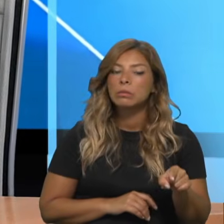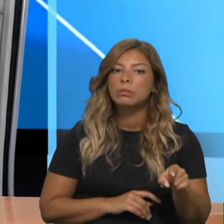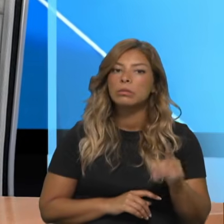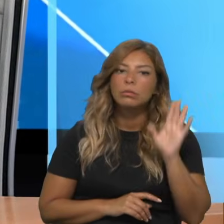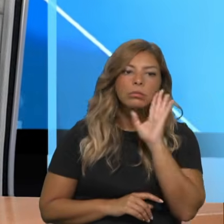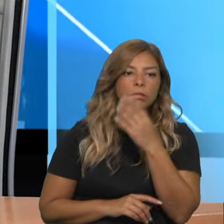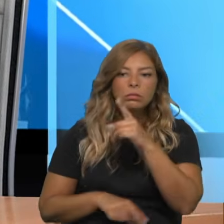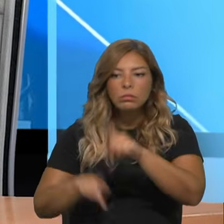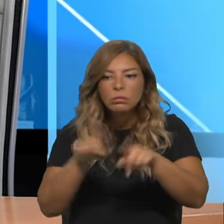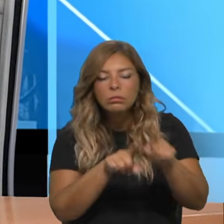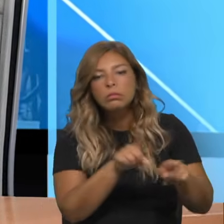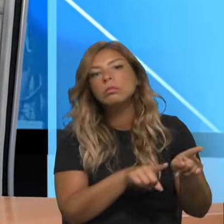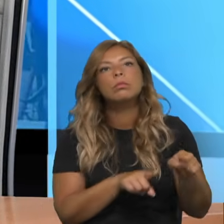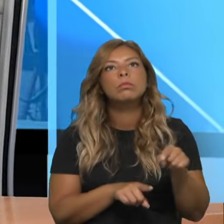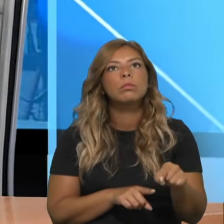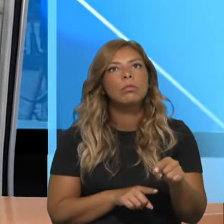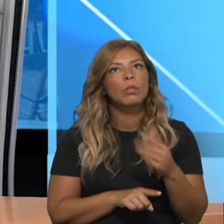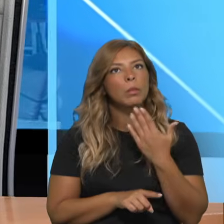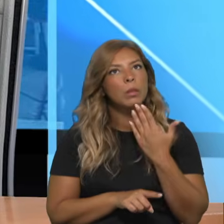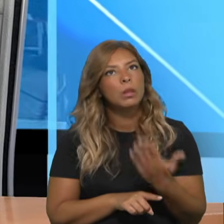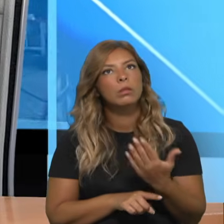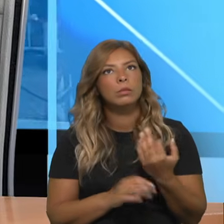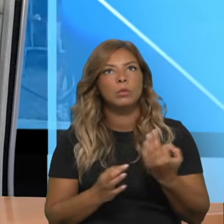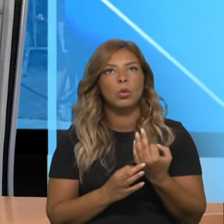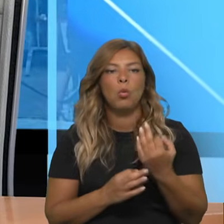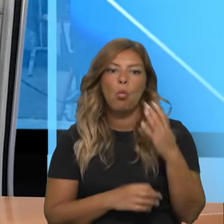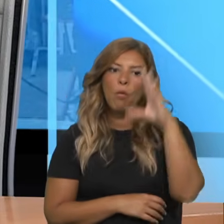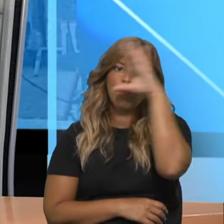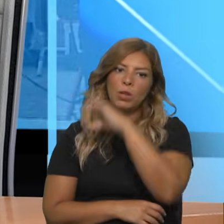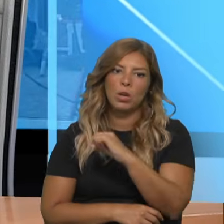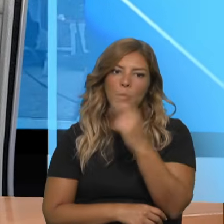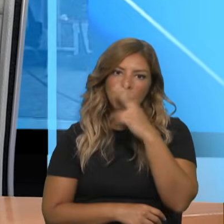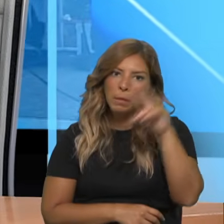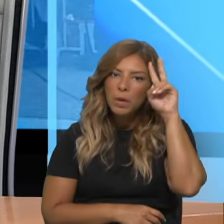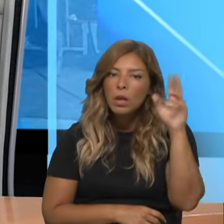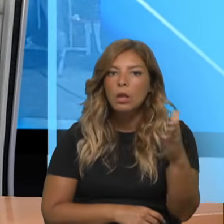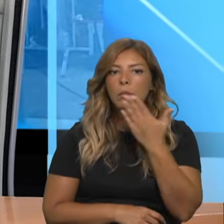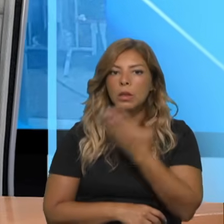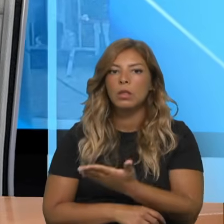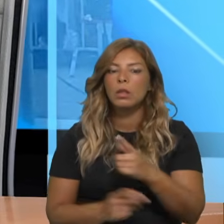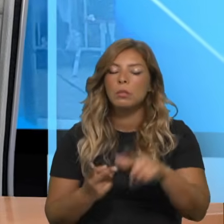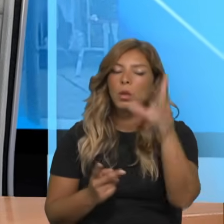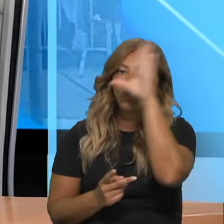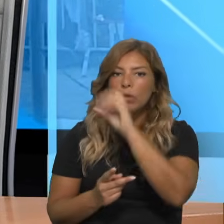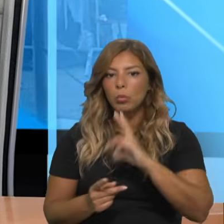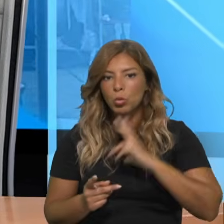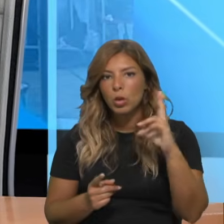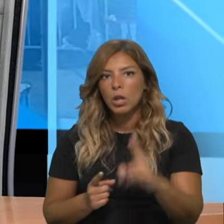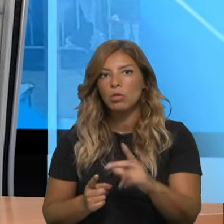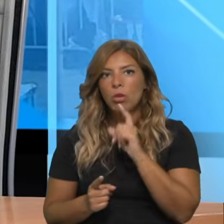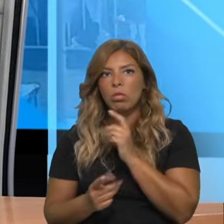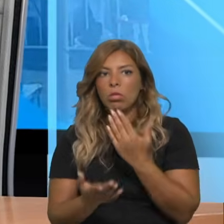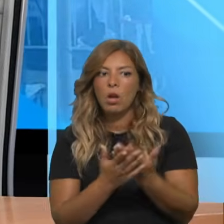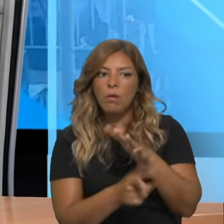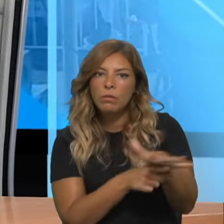Forças Armadas moçambicanas. Portanto, é um apelo ao governo moçambicano, ao governo português, na medida em que pode influenciar, à